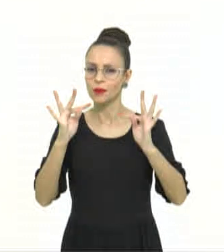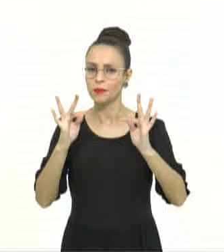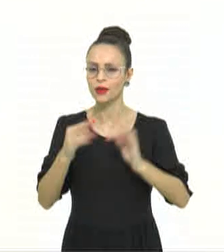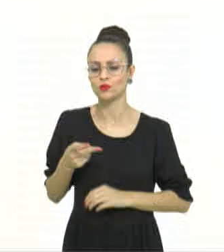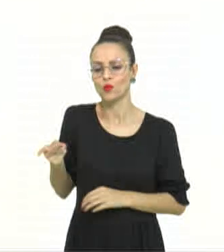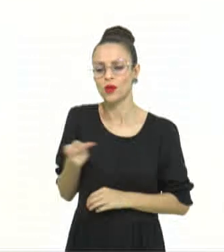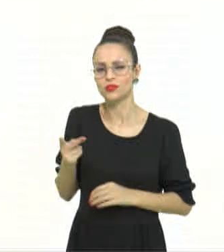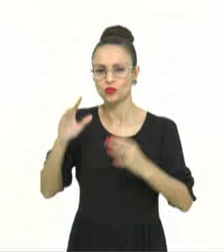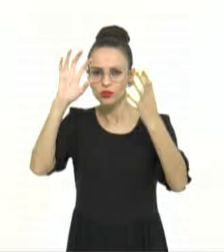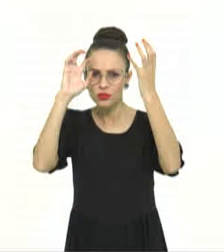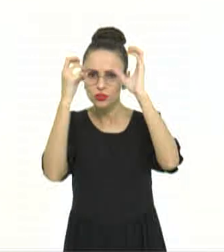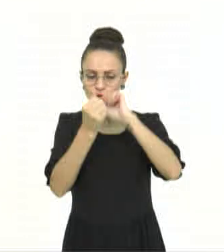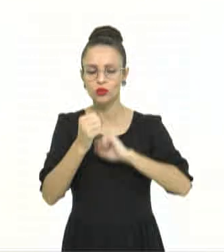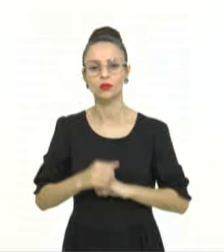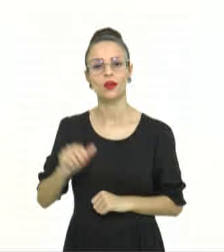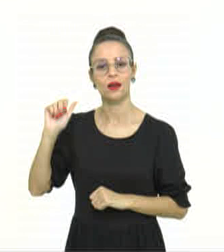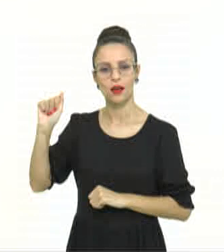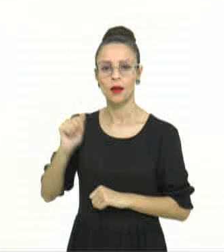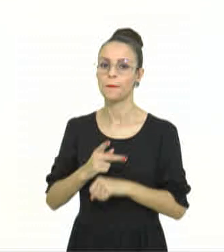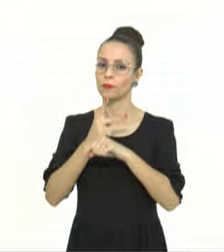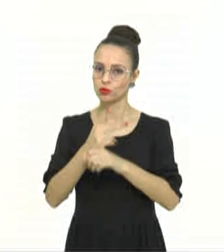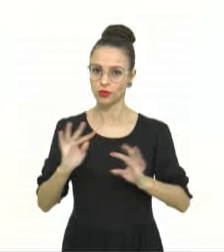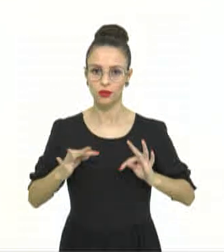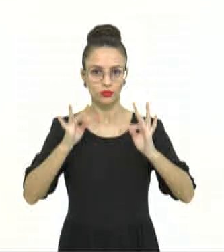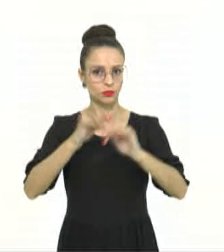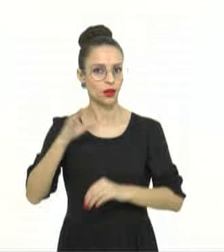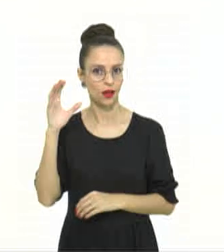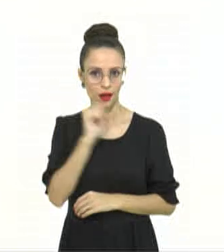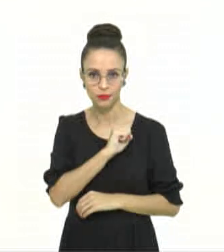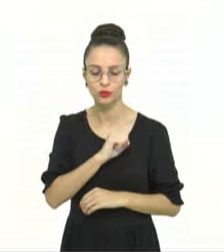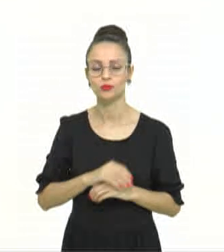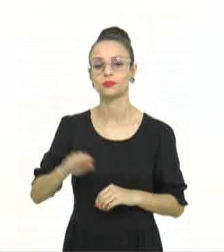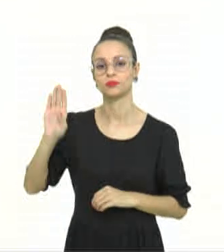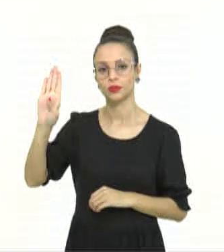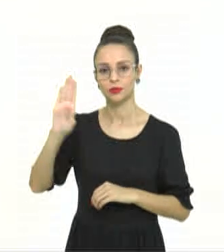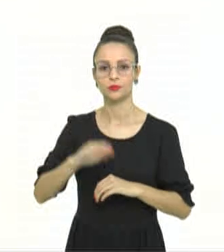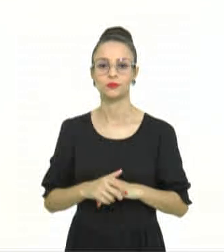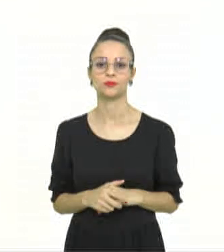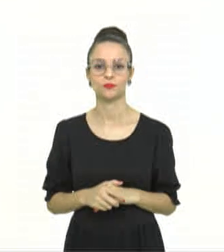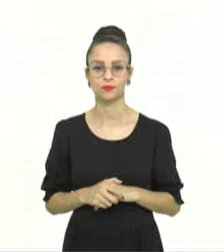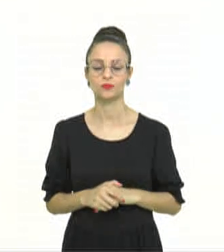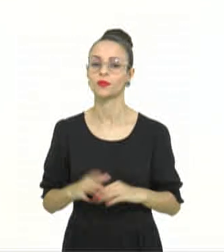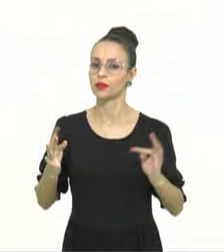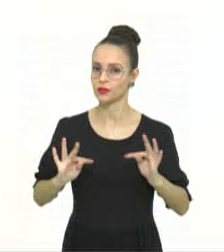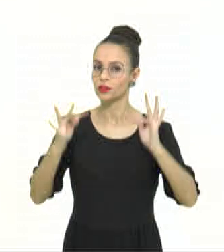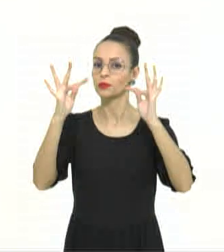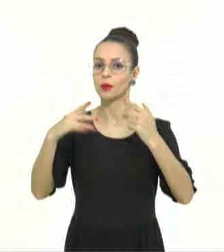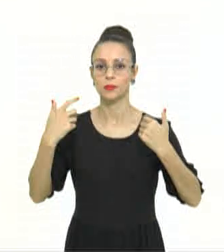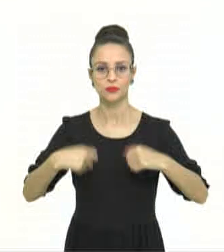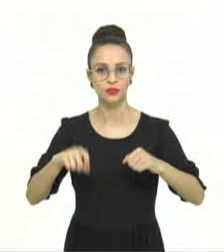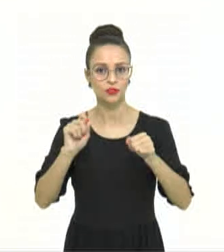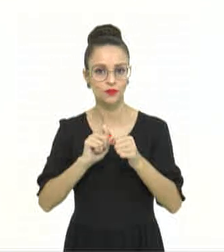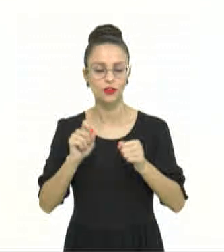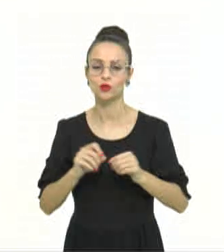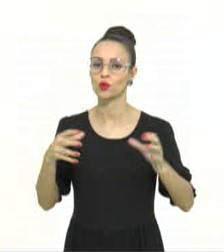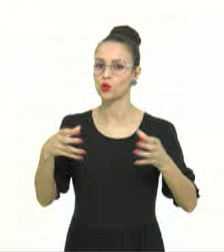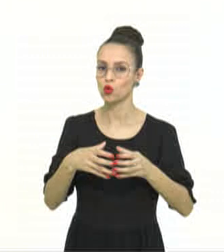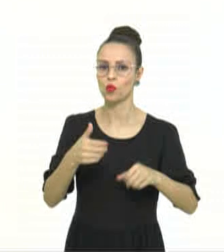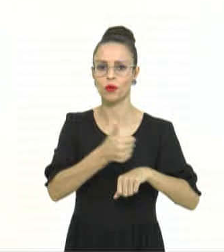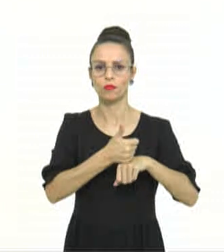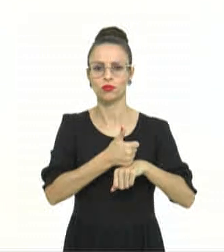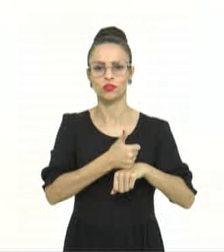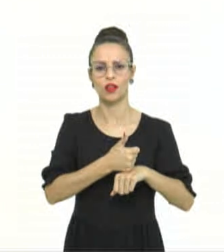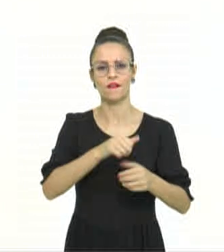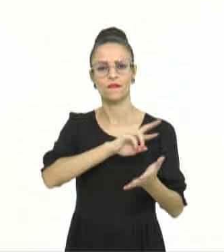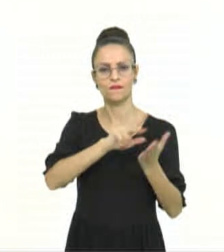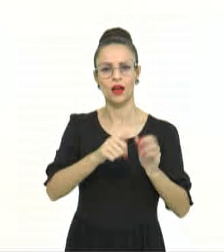anorexia: alternativa A, buscar tratamento o mais rápido possível. Alternativa B, o tratamento deve ser feito por uma equipe